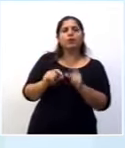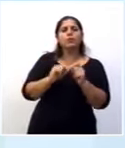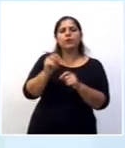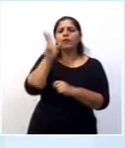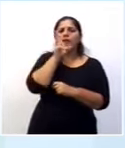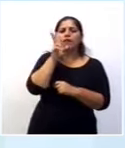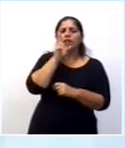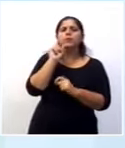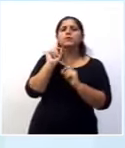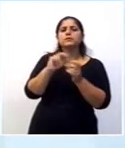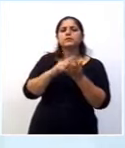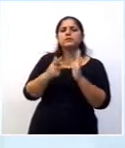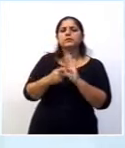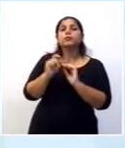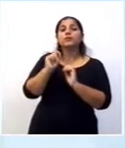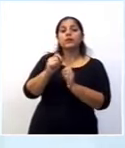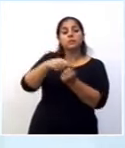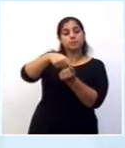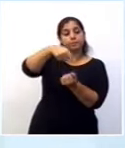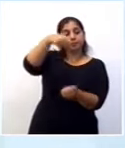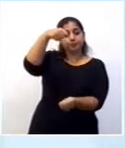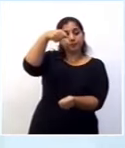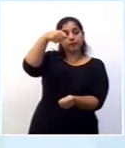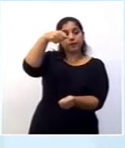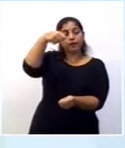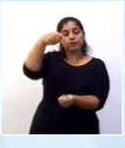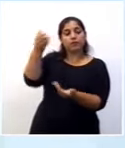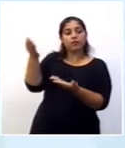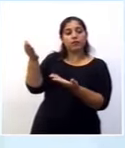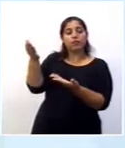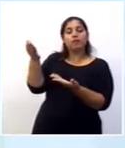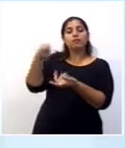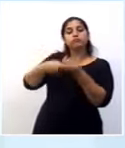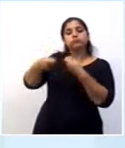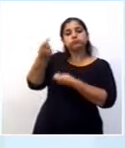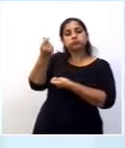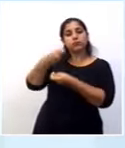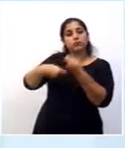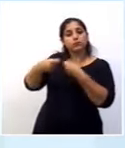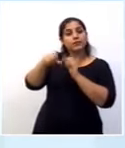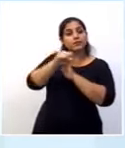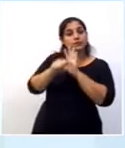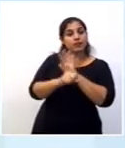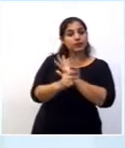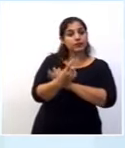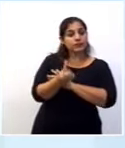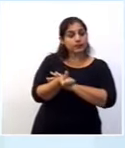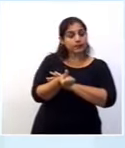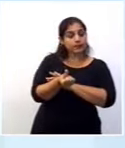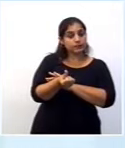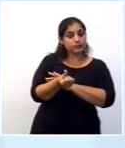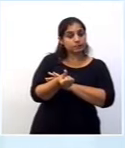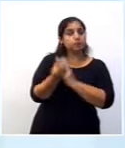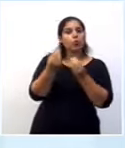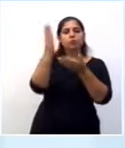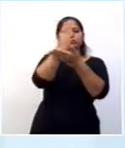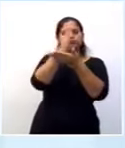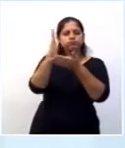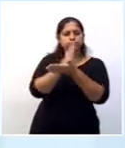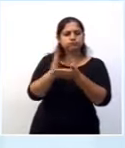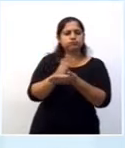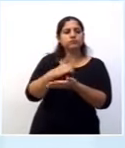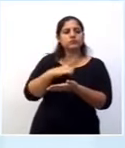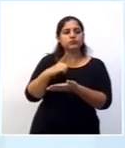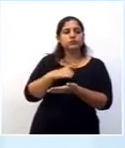só relembrar um pouquinho que esse é um mapa que mostra aí a economia do território do século XVI, que nessa época nós vamos